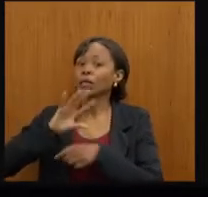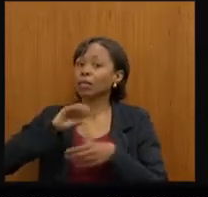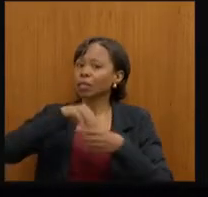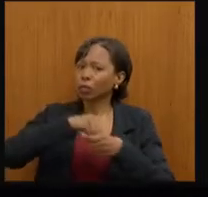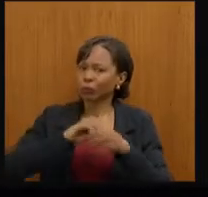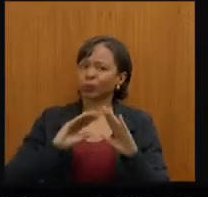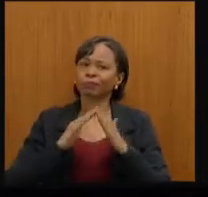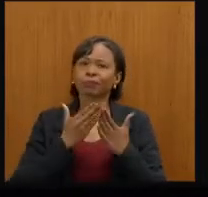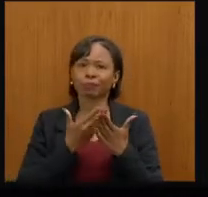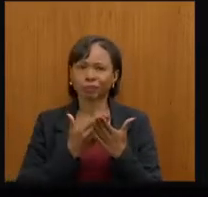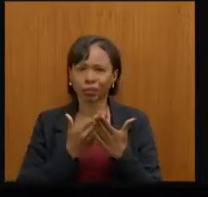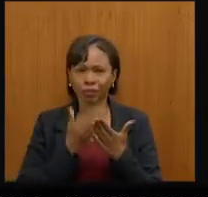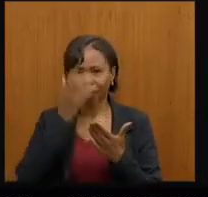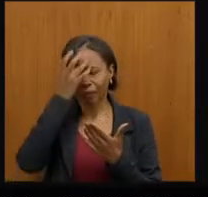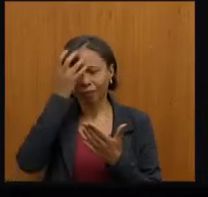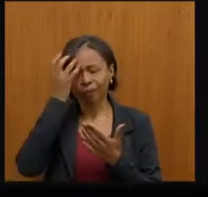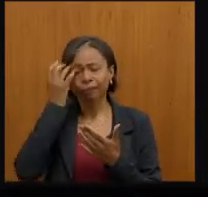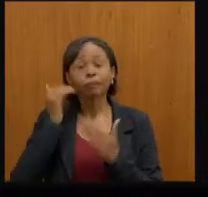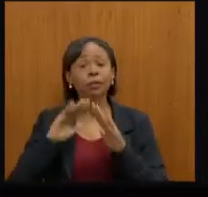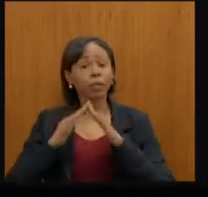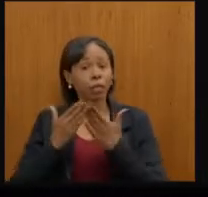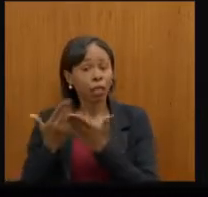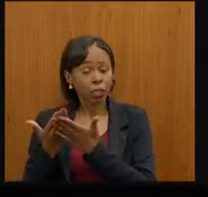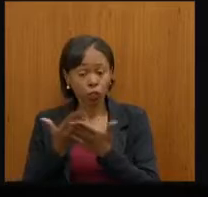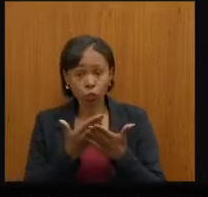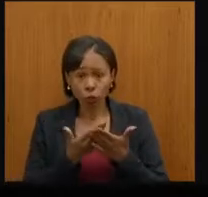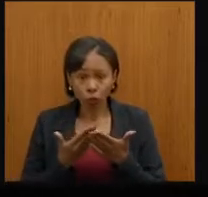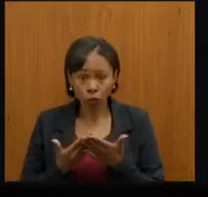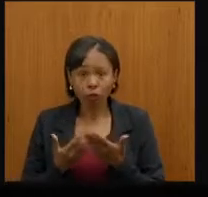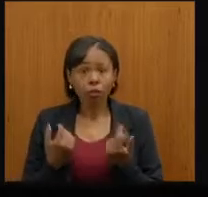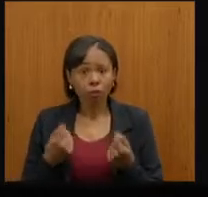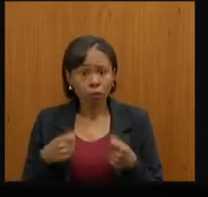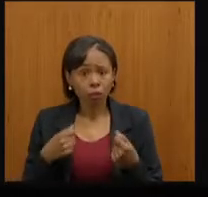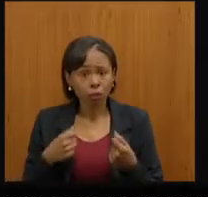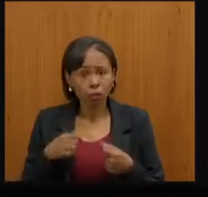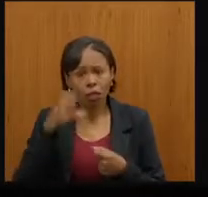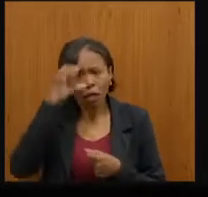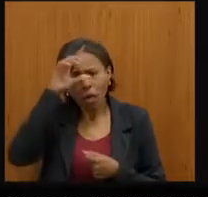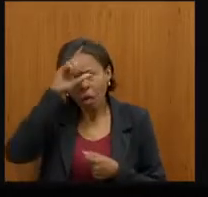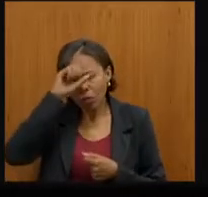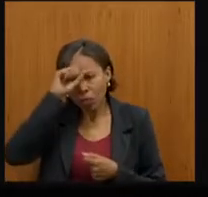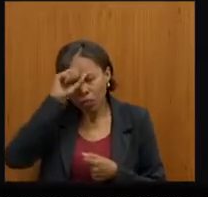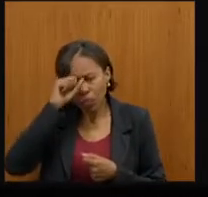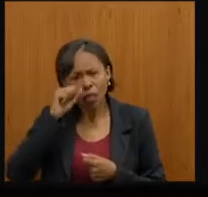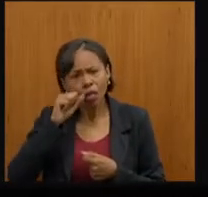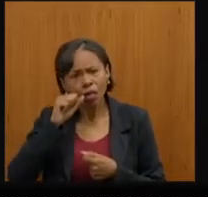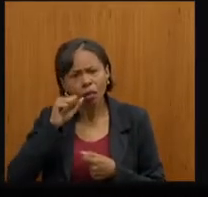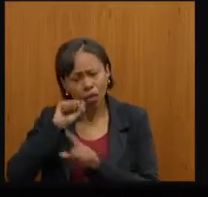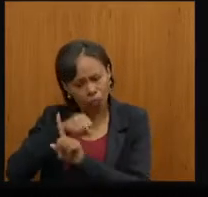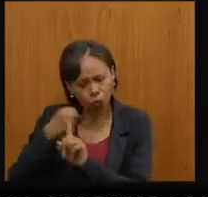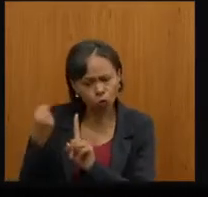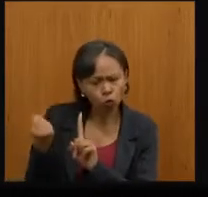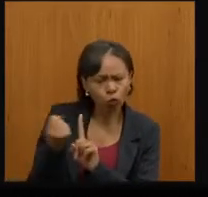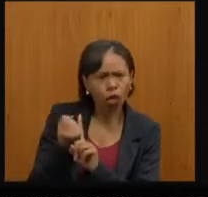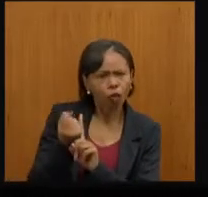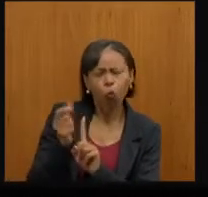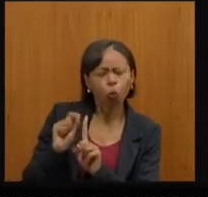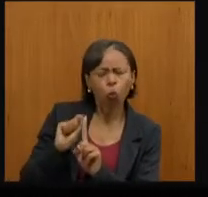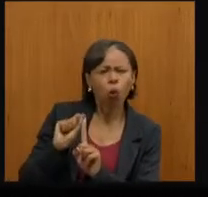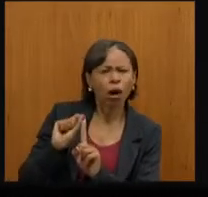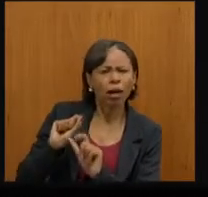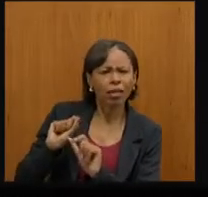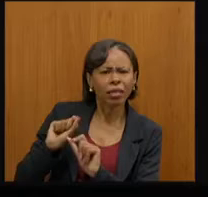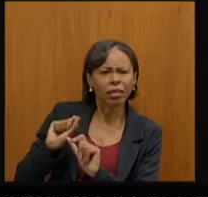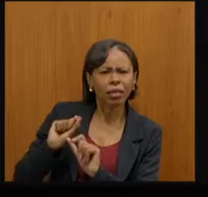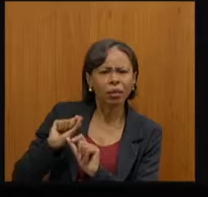escolas as escolas precisam pegar com a realidade da sociedade pegar a sociedade aqui pode trazer sim